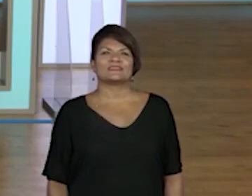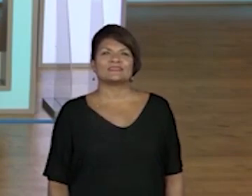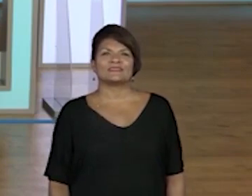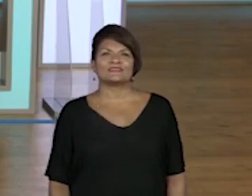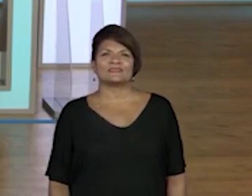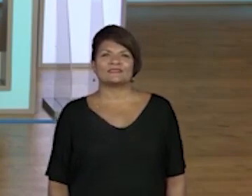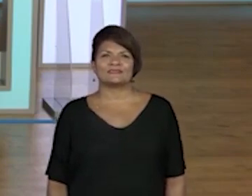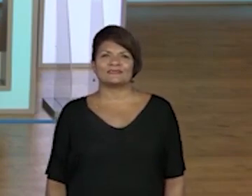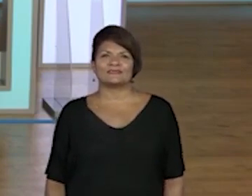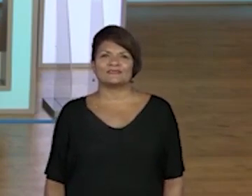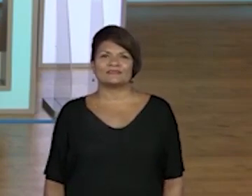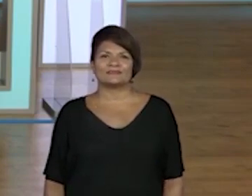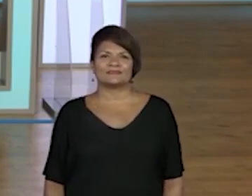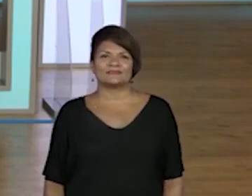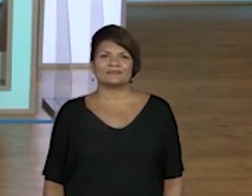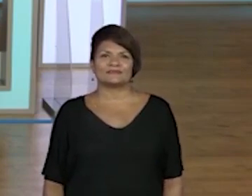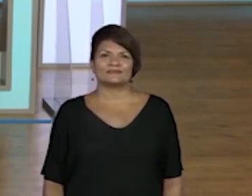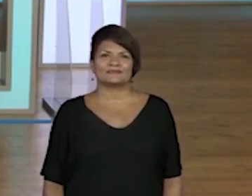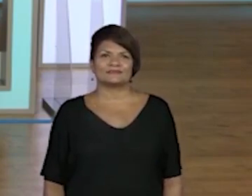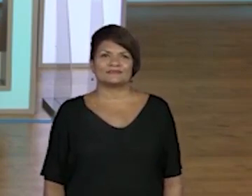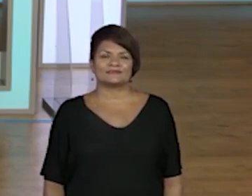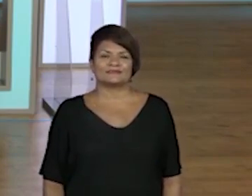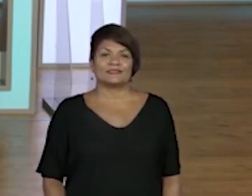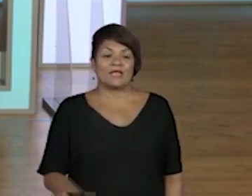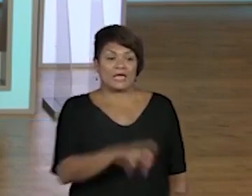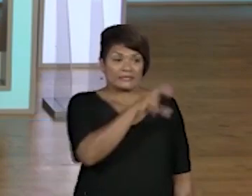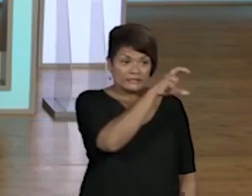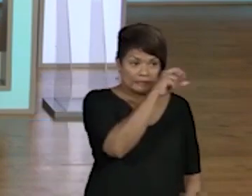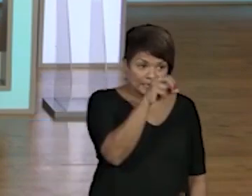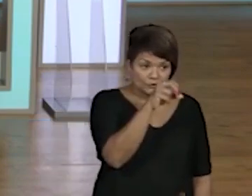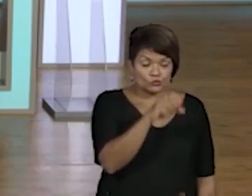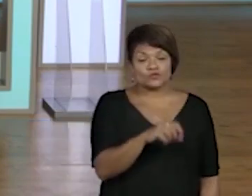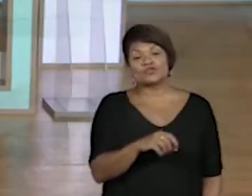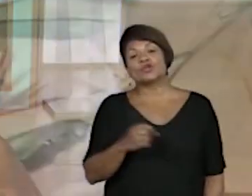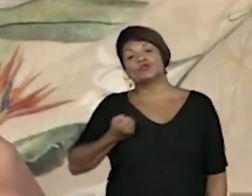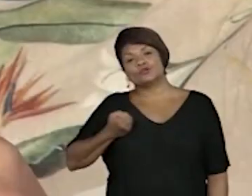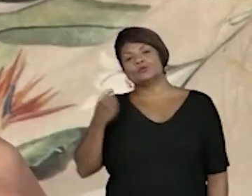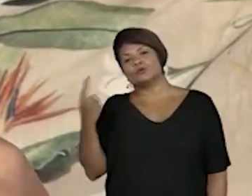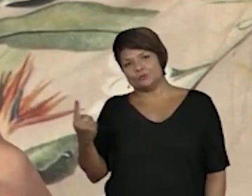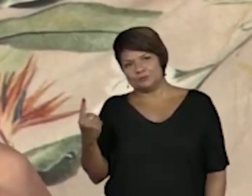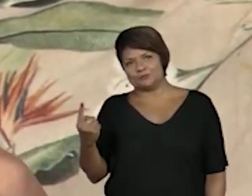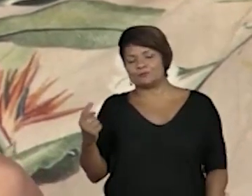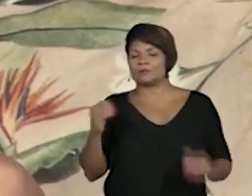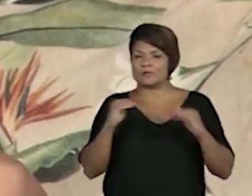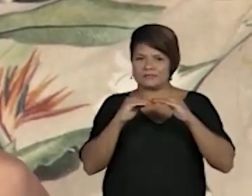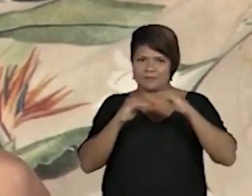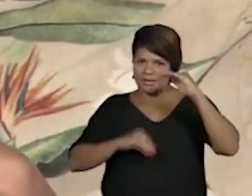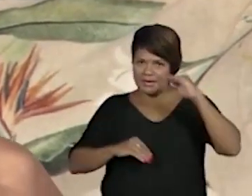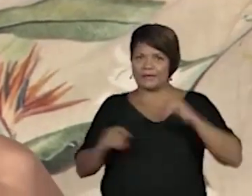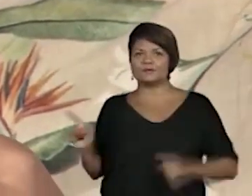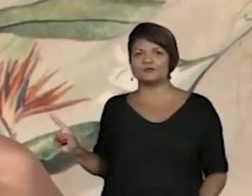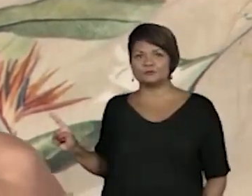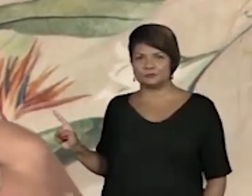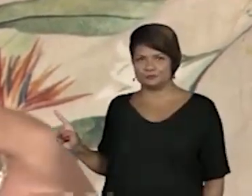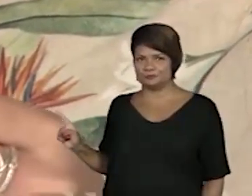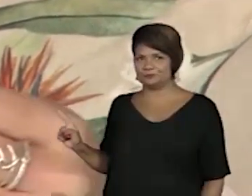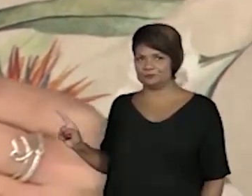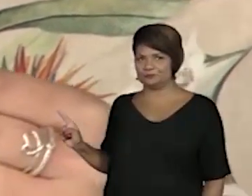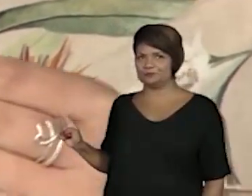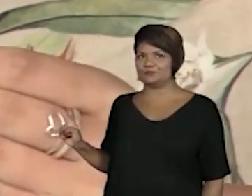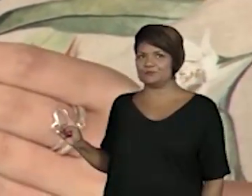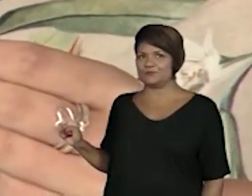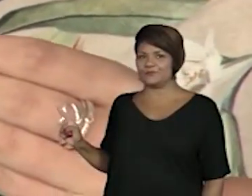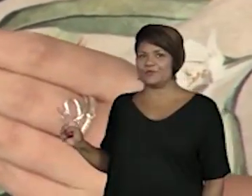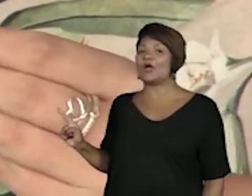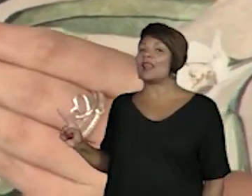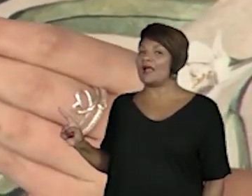né, que ela disse? Isso, 500 com o 1. Então separadinho, a Prof. Fran colocou pra gente primeiro, olha lá. E